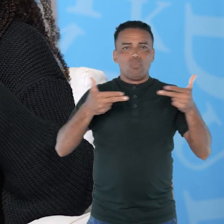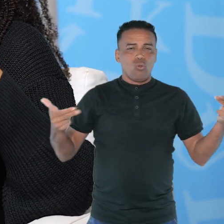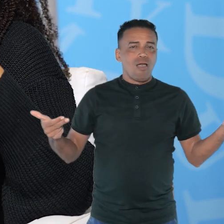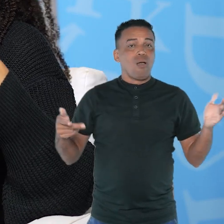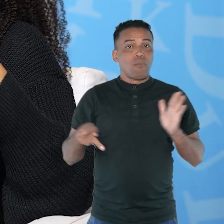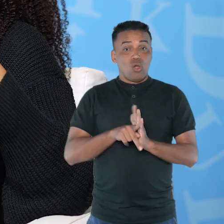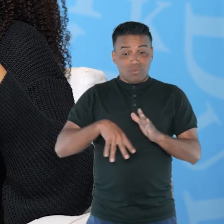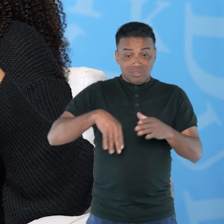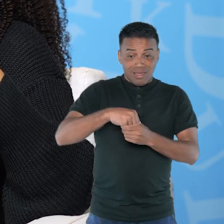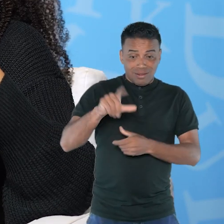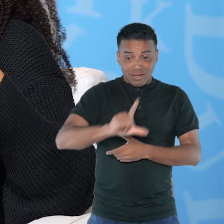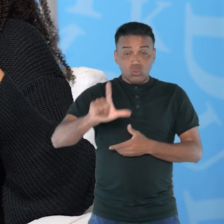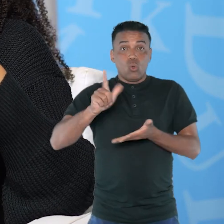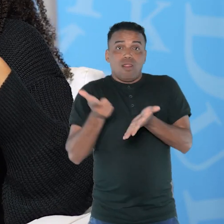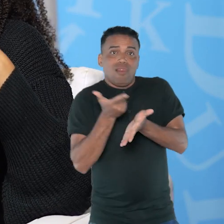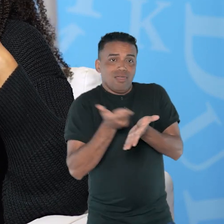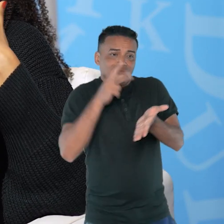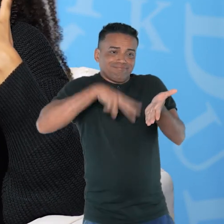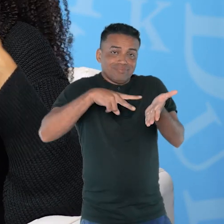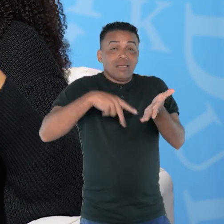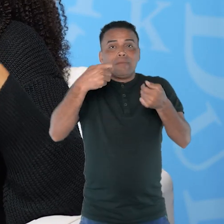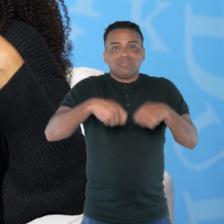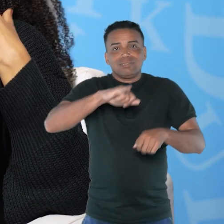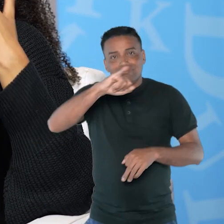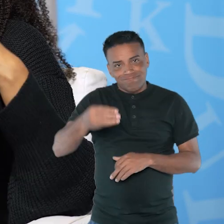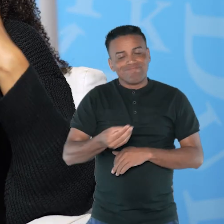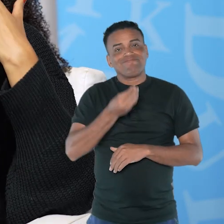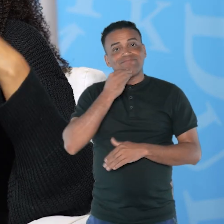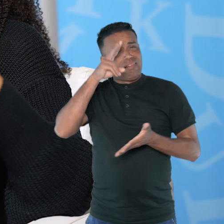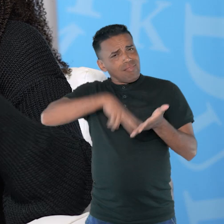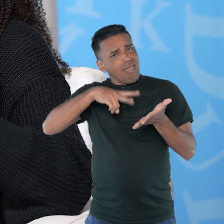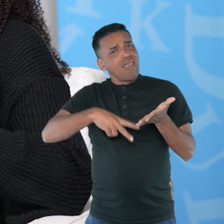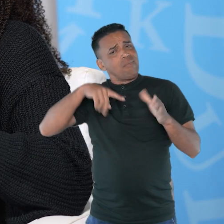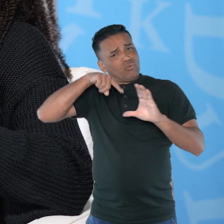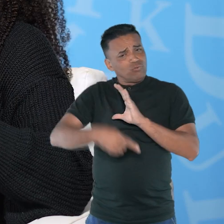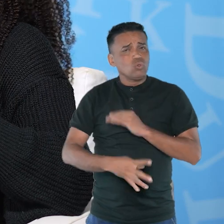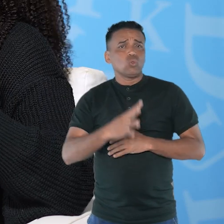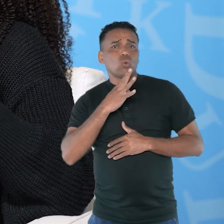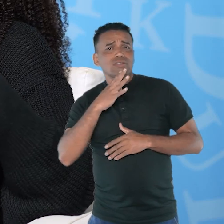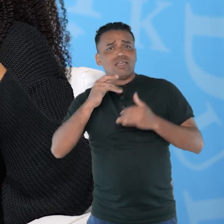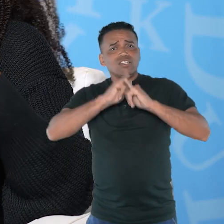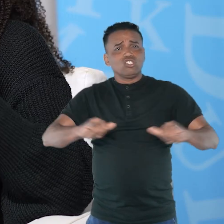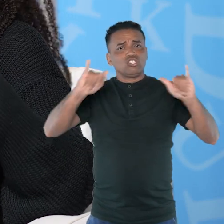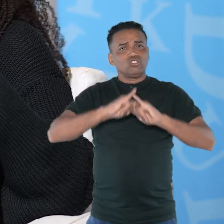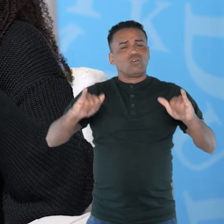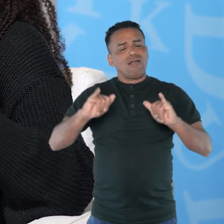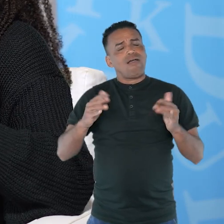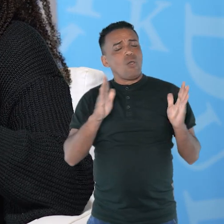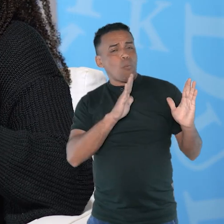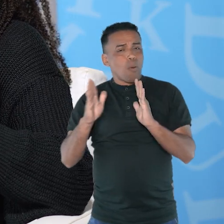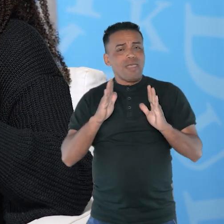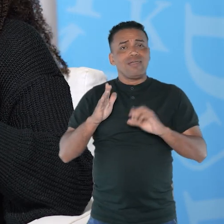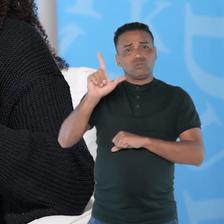das obras literárias, eu acho que a gente precisa aproveitar, ler, conhecer, divulgar. É um grande momento